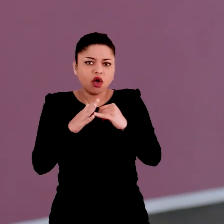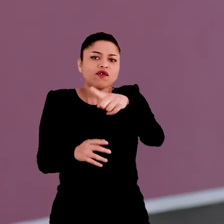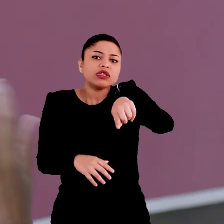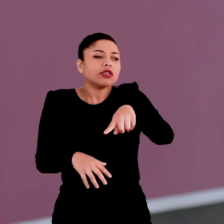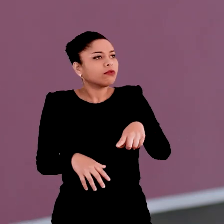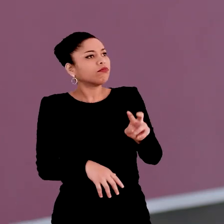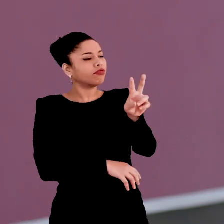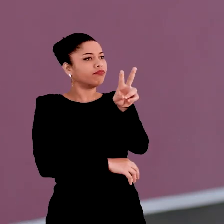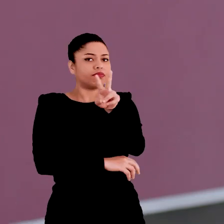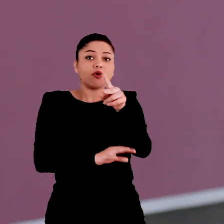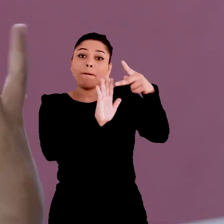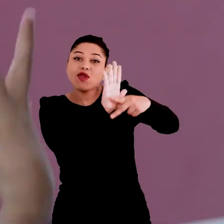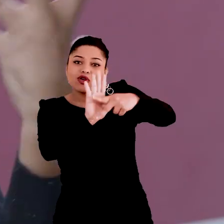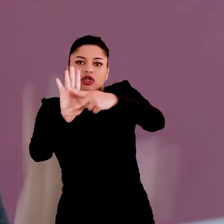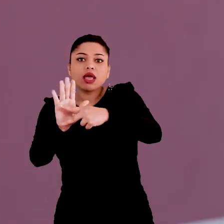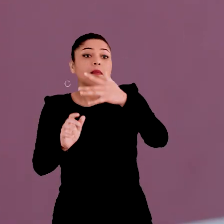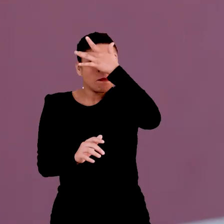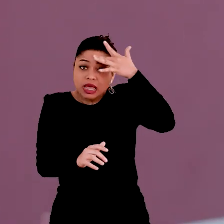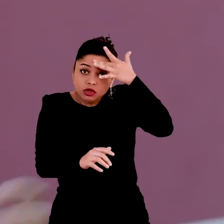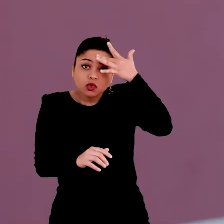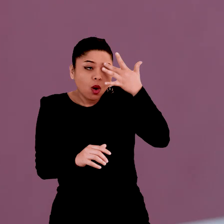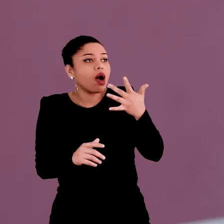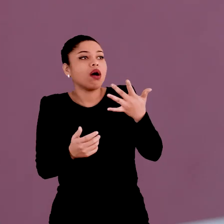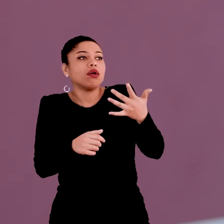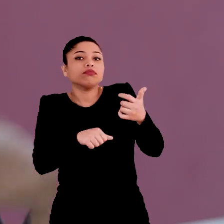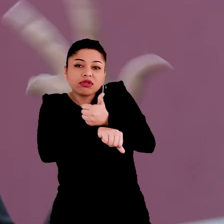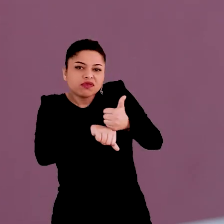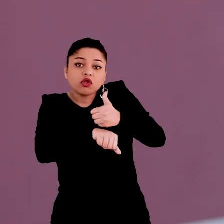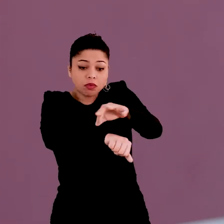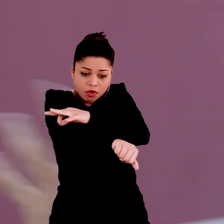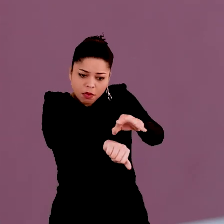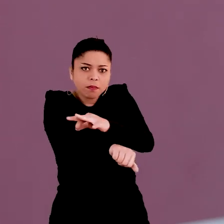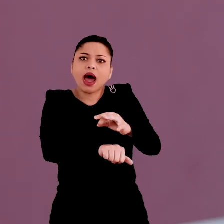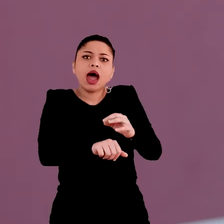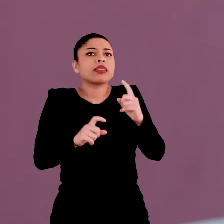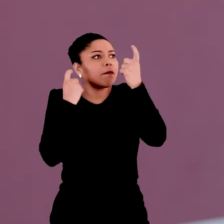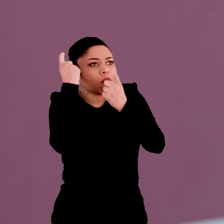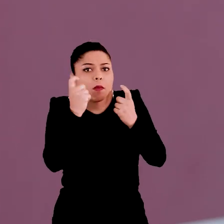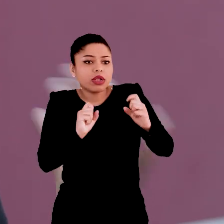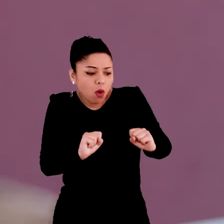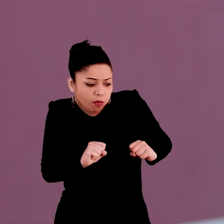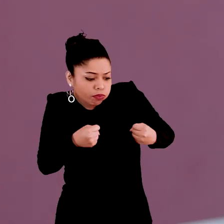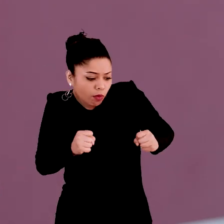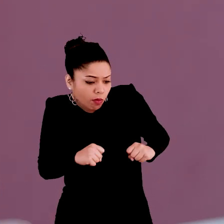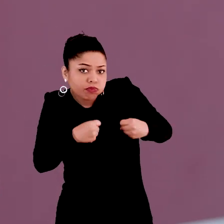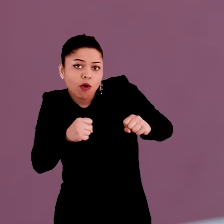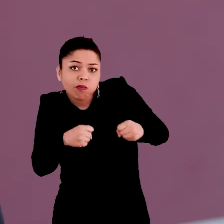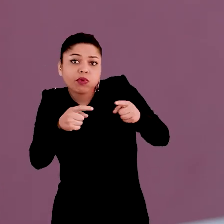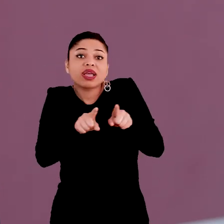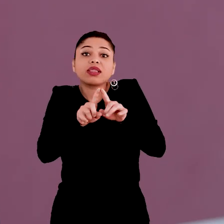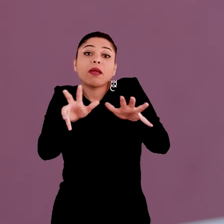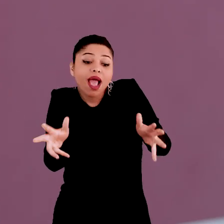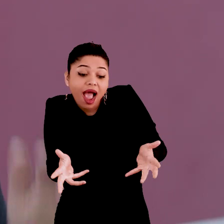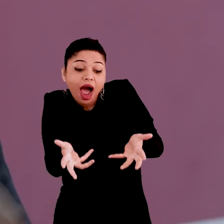arquitetura, eles estão se preocupando em fortalecer e enaltecer a cultura brasileira, os materiais existentes